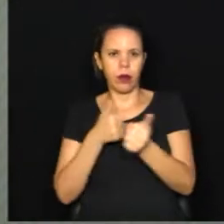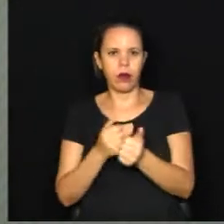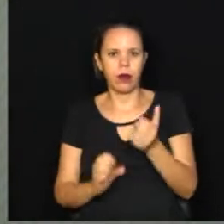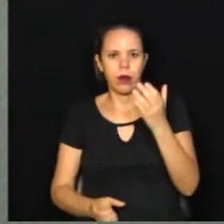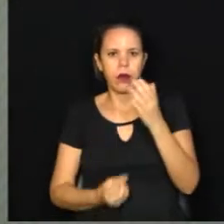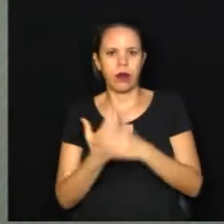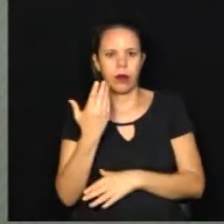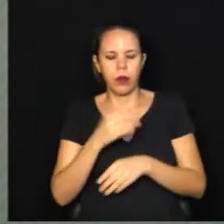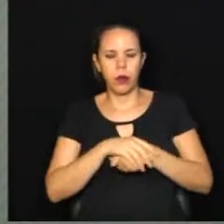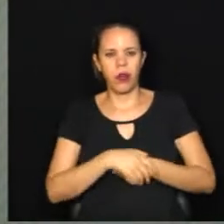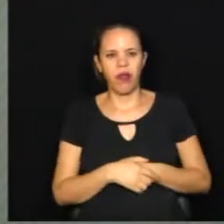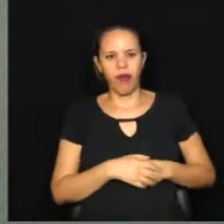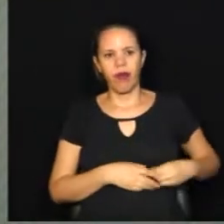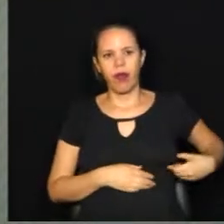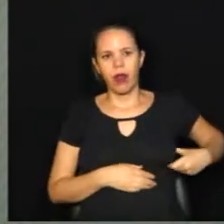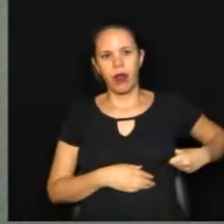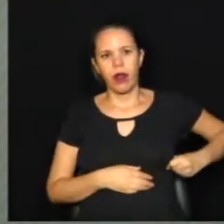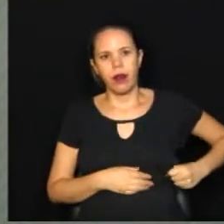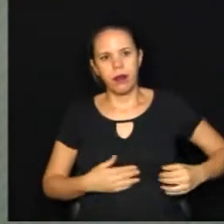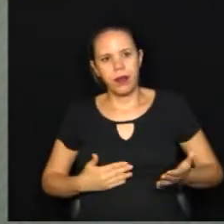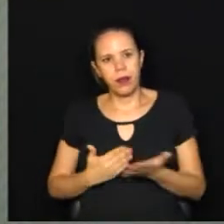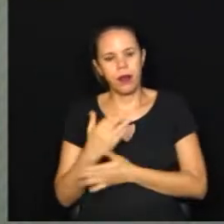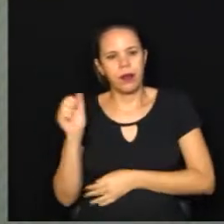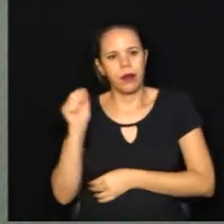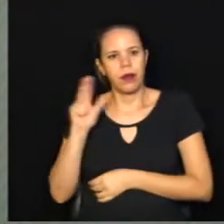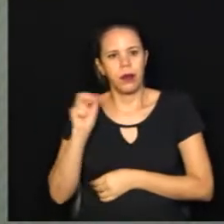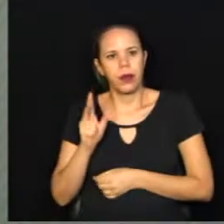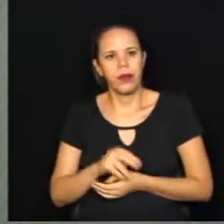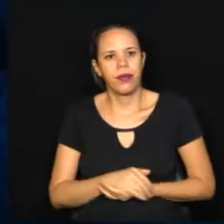ocorra essa autorização da Anvisa.